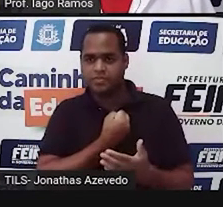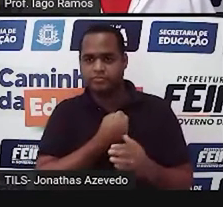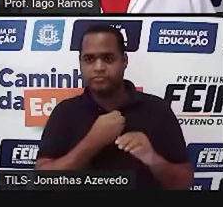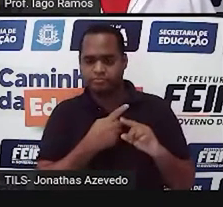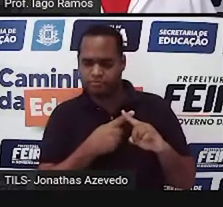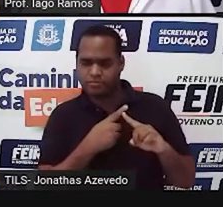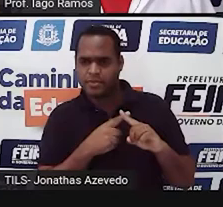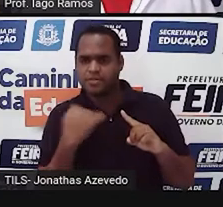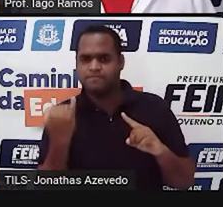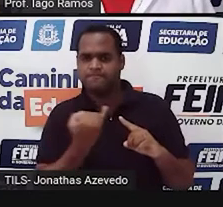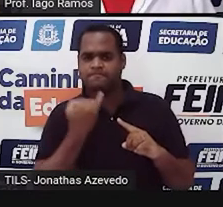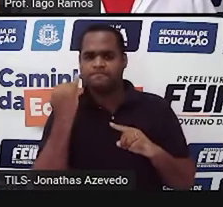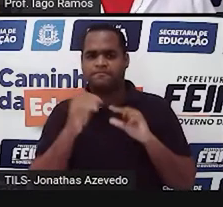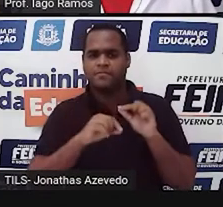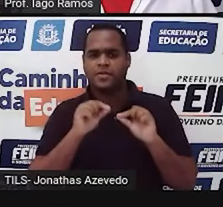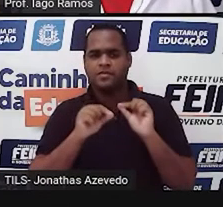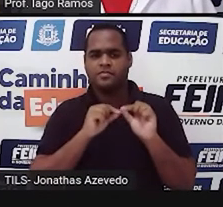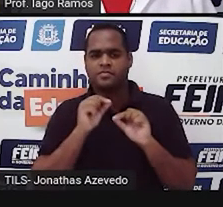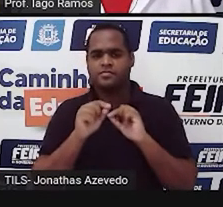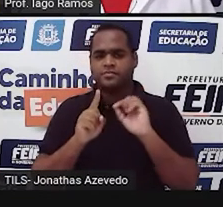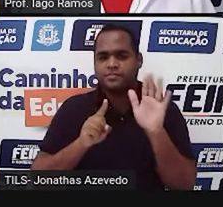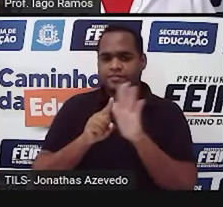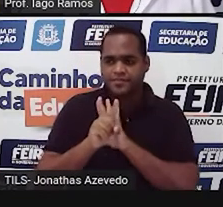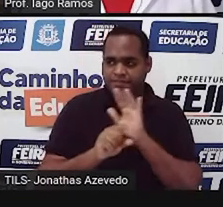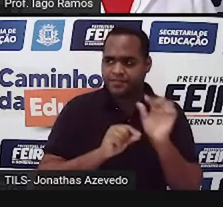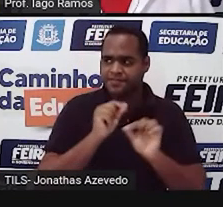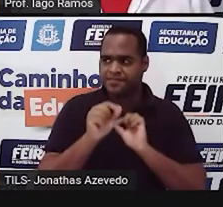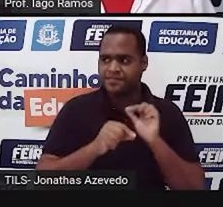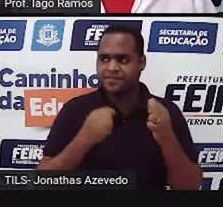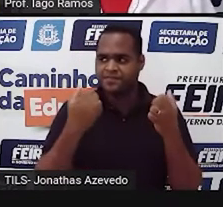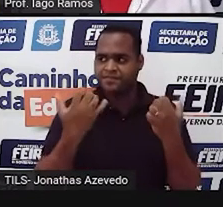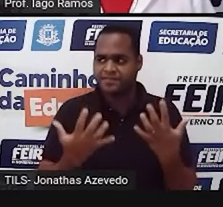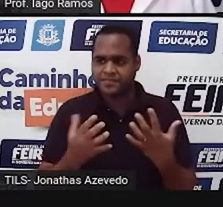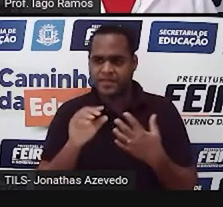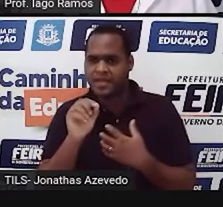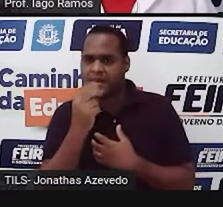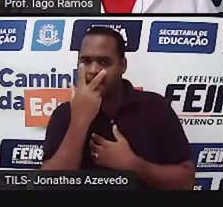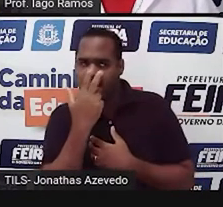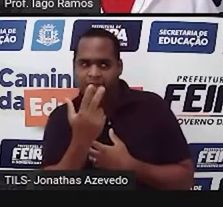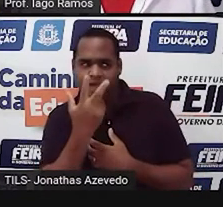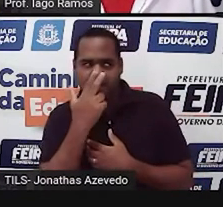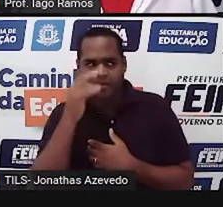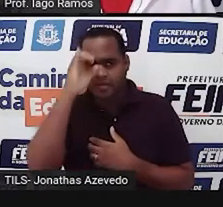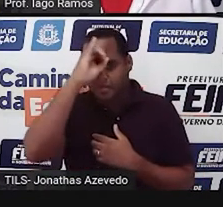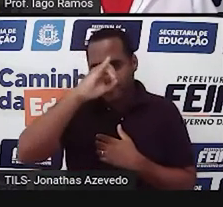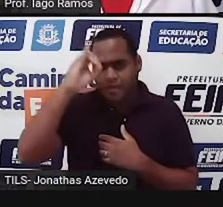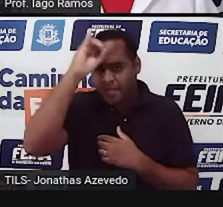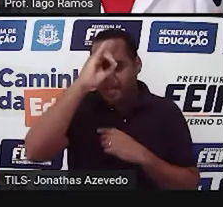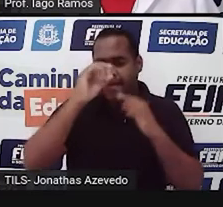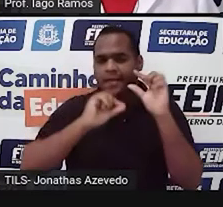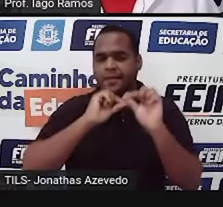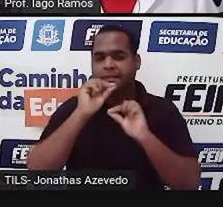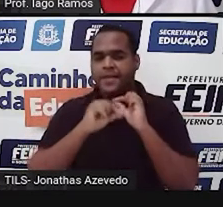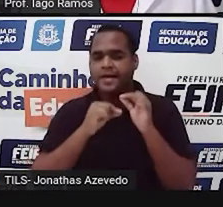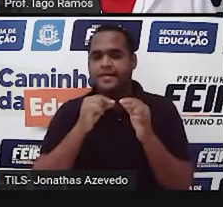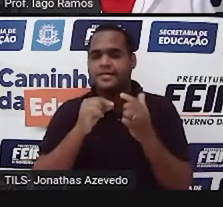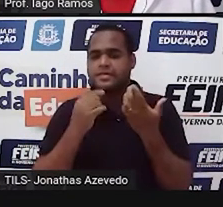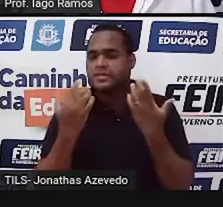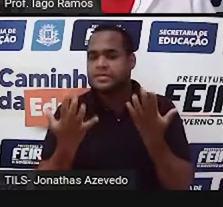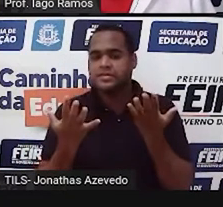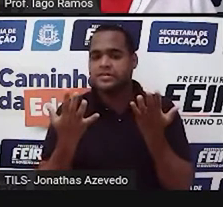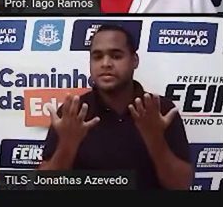né Que pergunta interessante essa parece até uma pergunta assim meio bobinha tá meio nada a